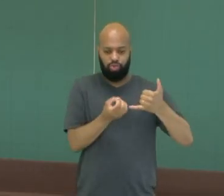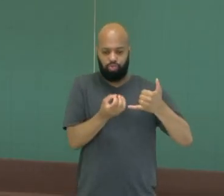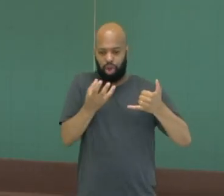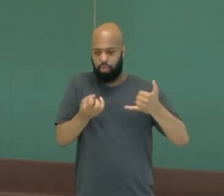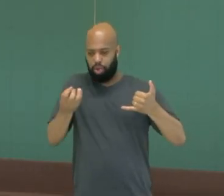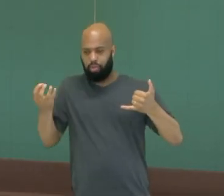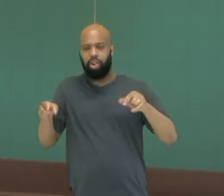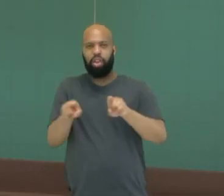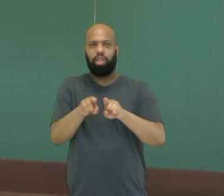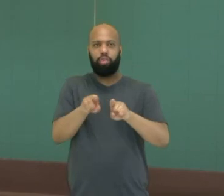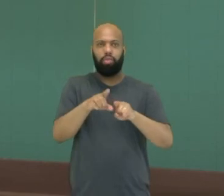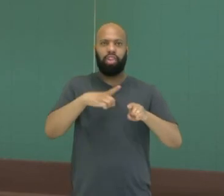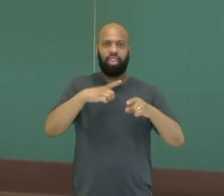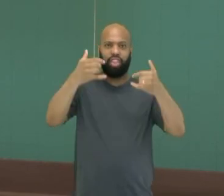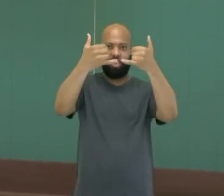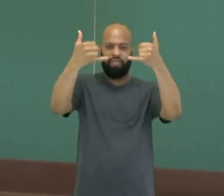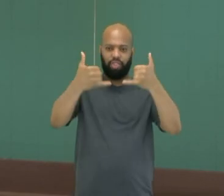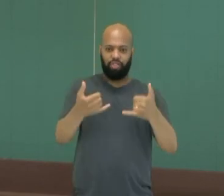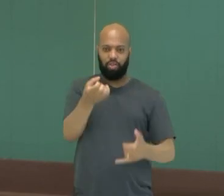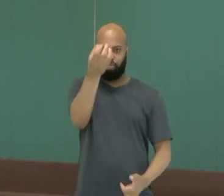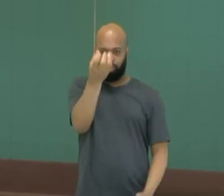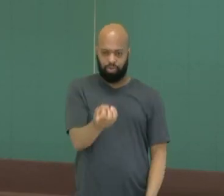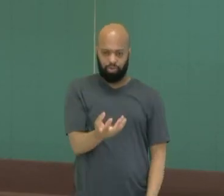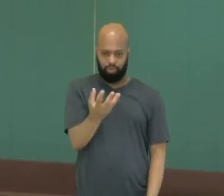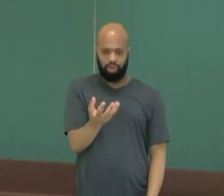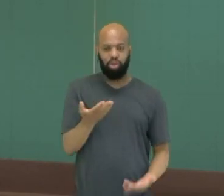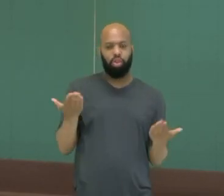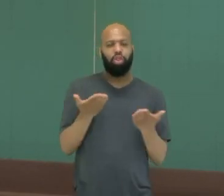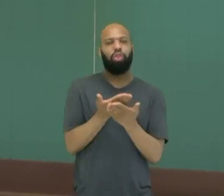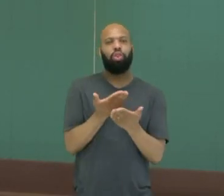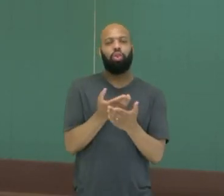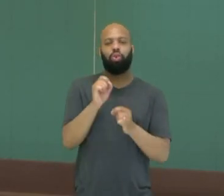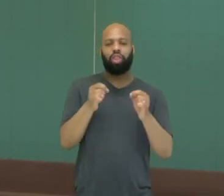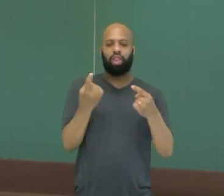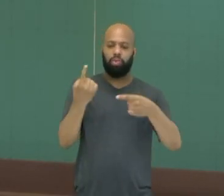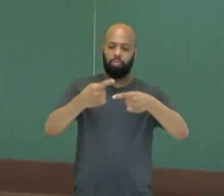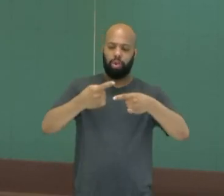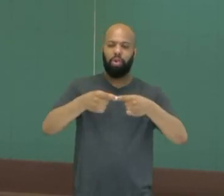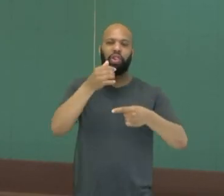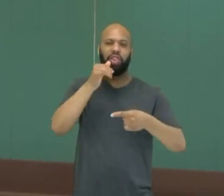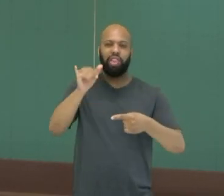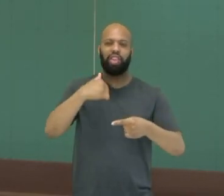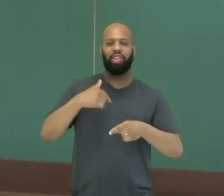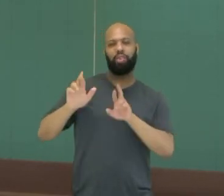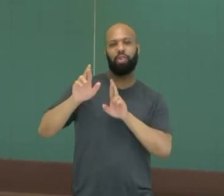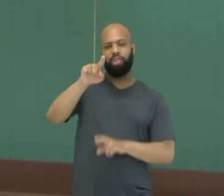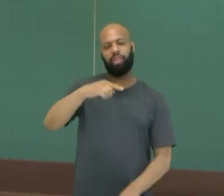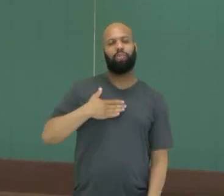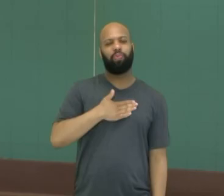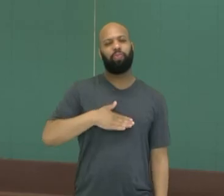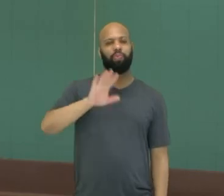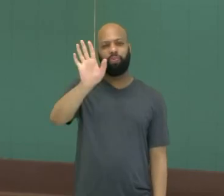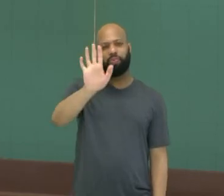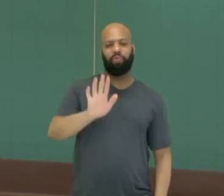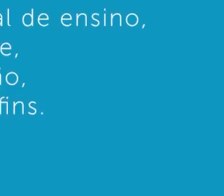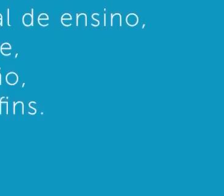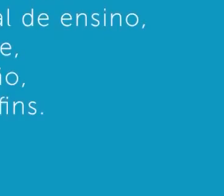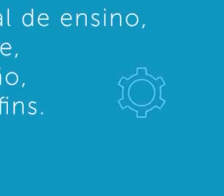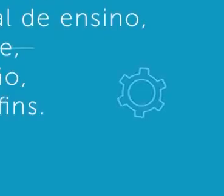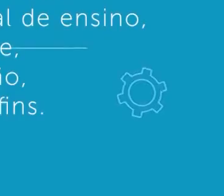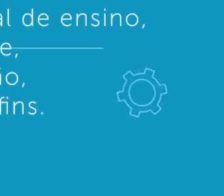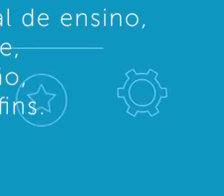também em paralelo. Nessa aula, nós falamos sobre o circuito elétrico. Espero que vocês tenham gostado e até breve.